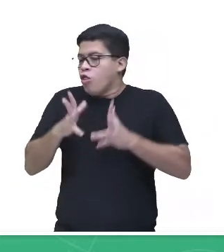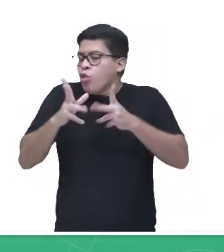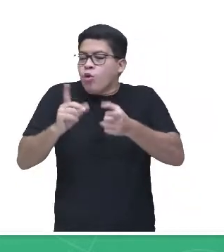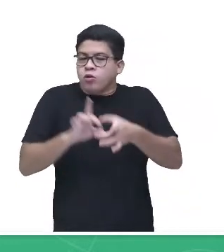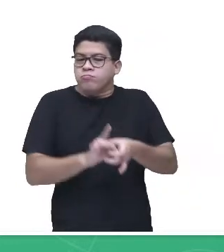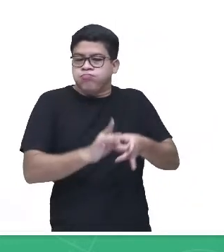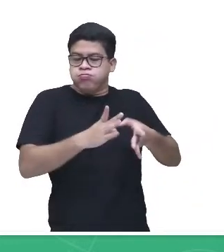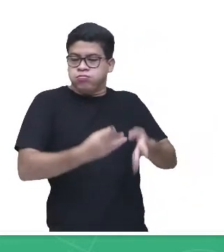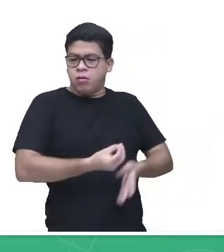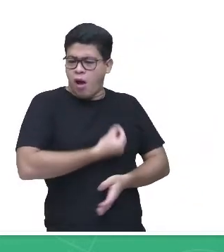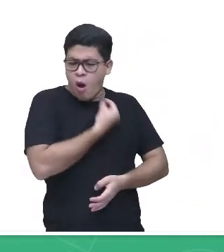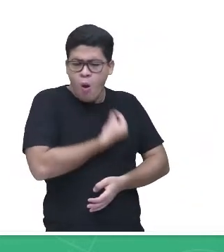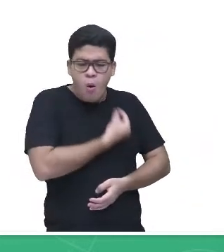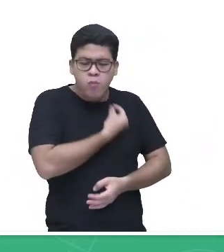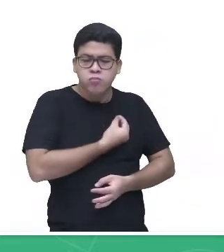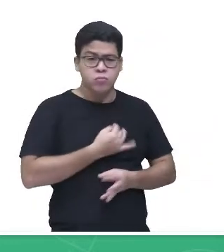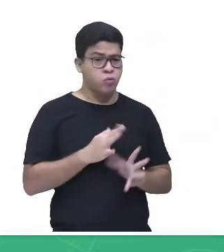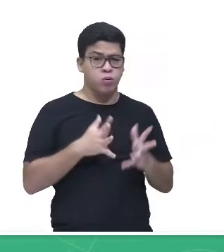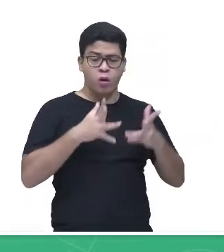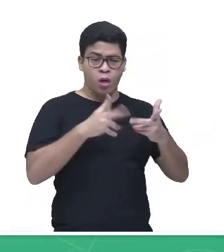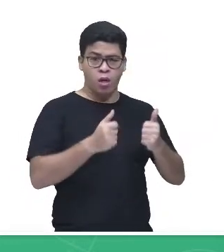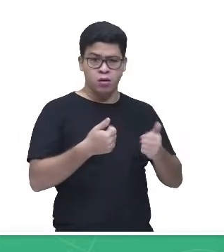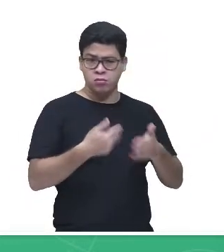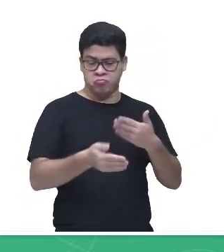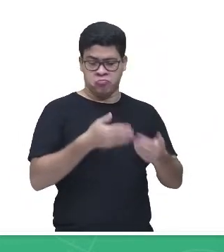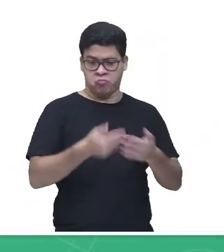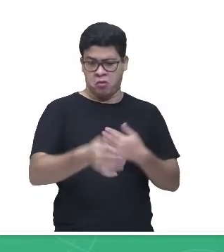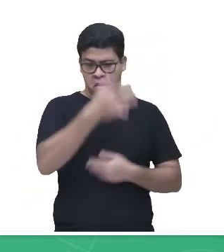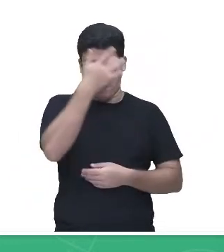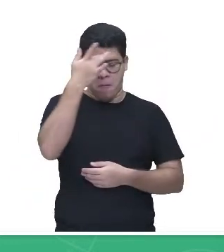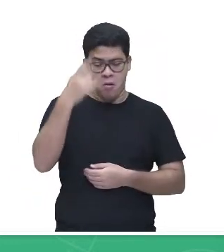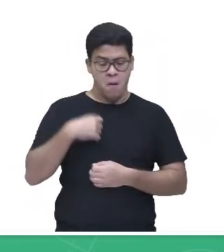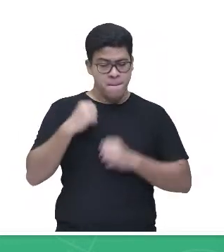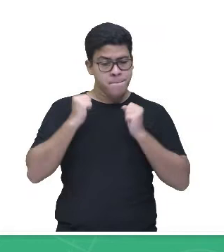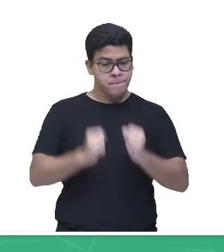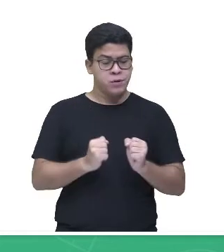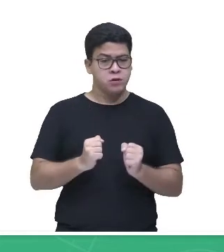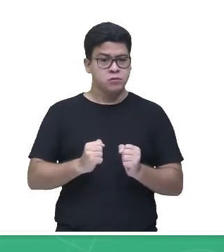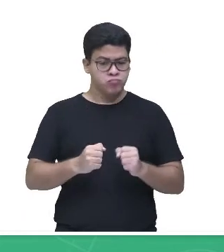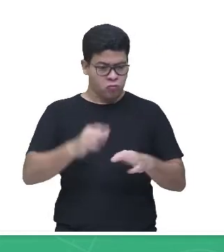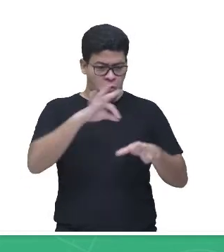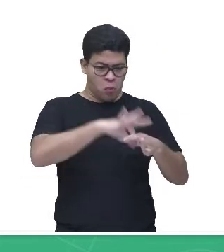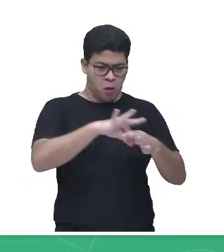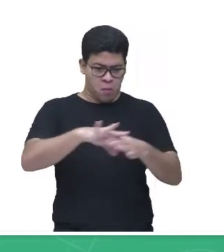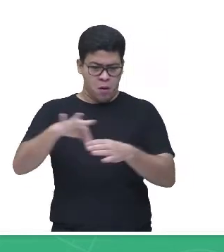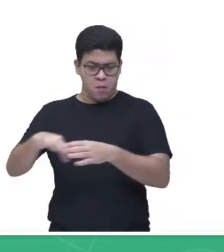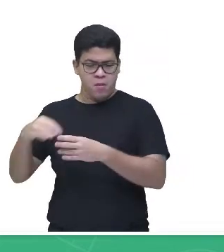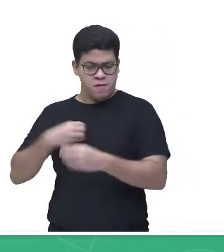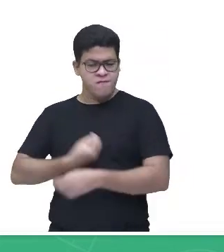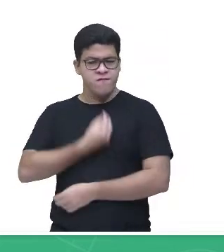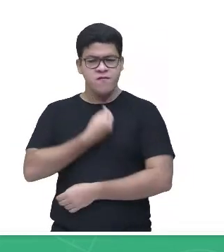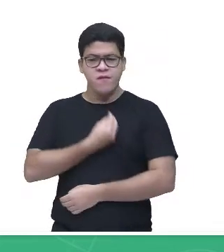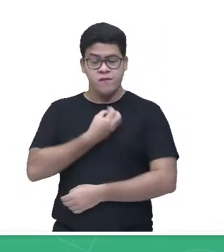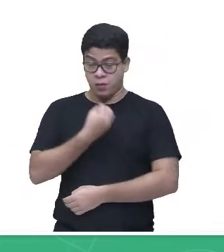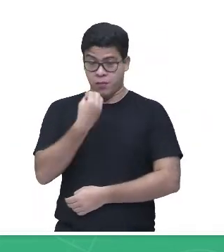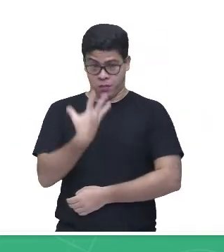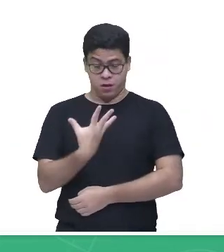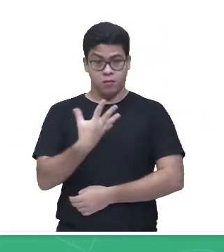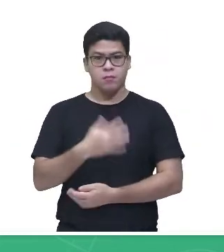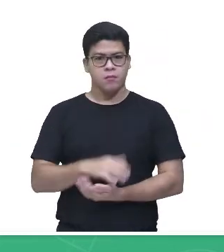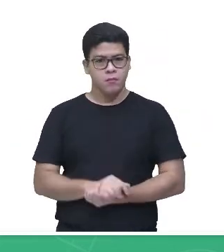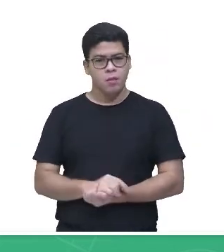vida, todo mundo deveria ter ali um pedacinho de chão para chamar de seu e plantar. Então, aí vocês já começam a perceber que